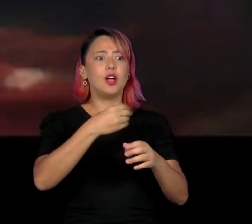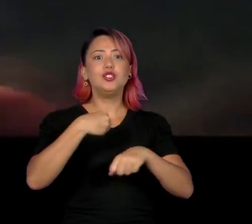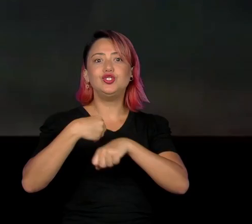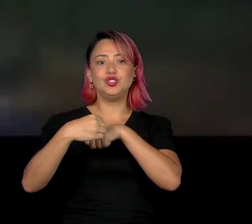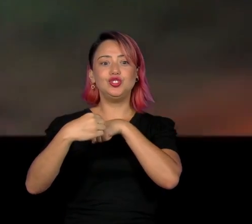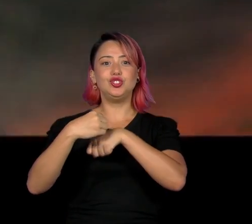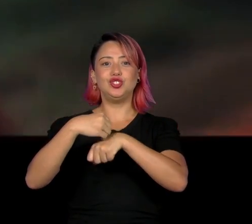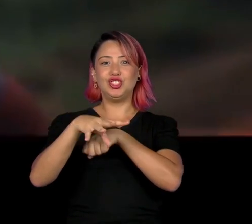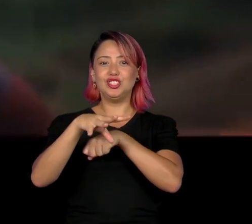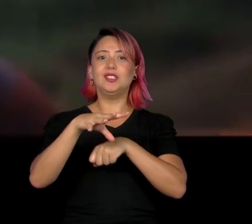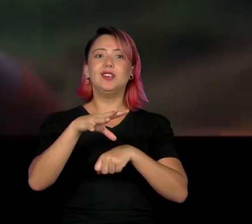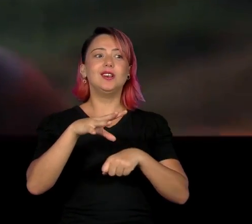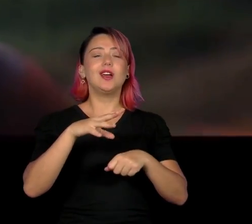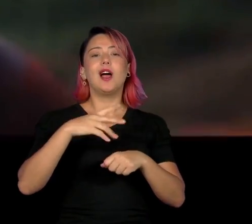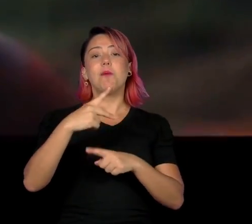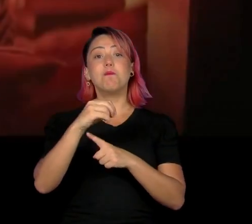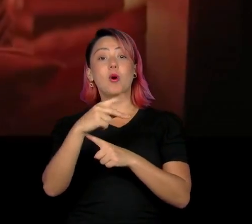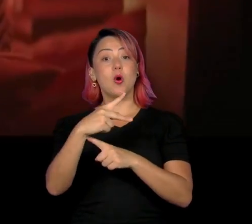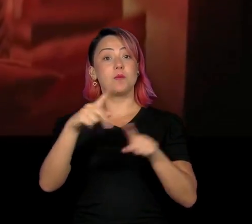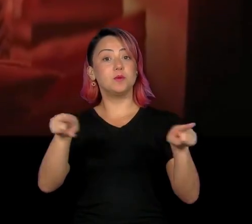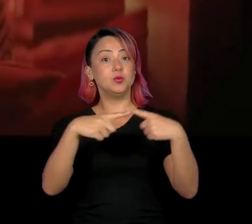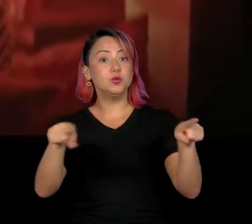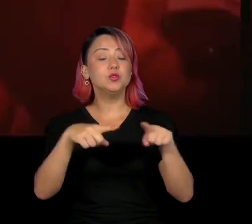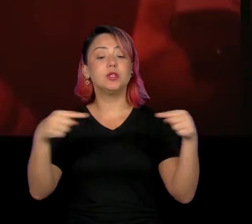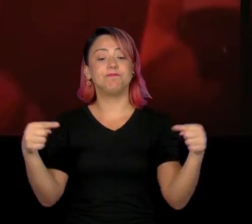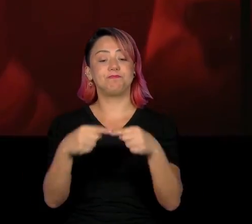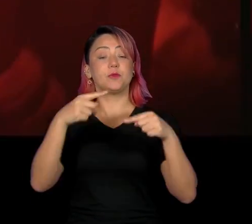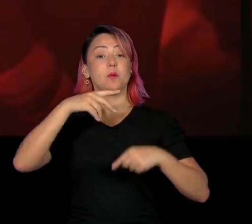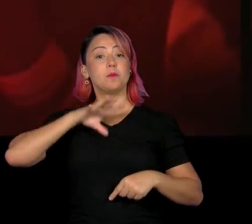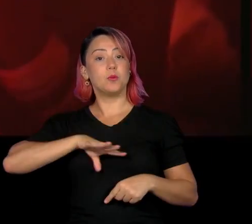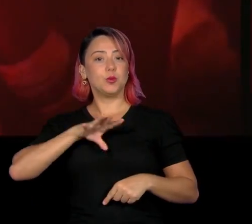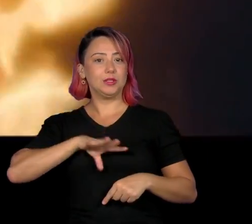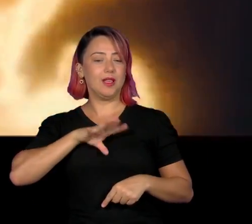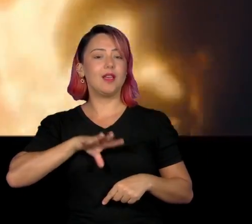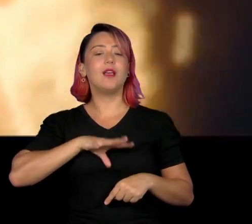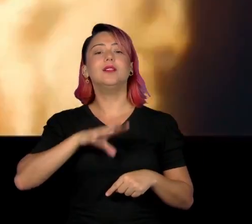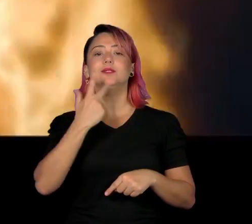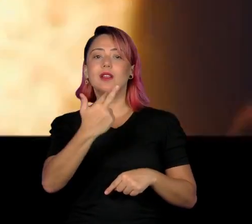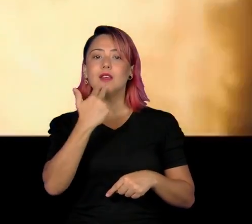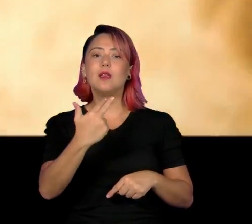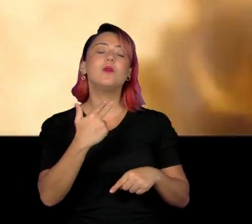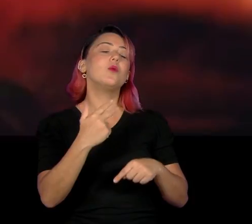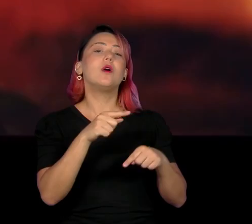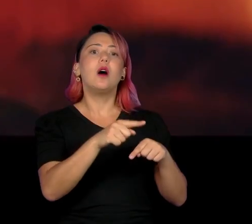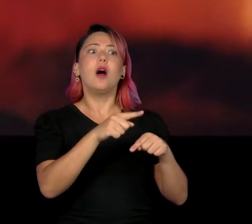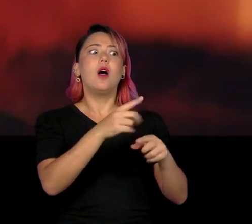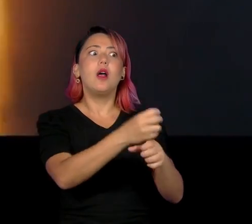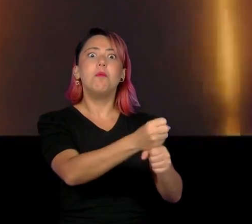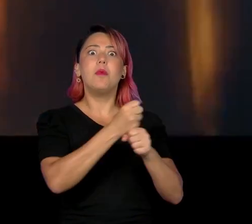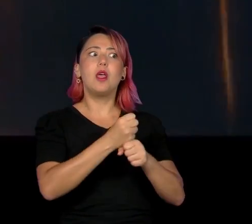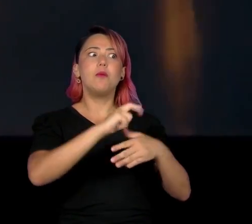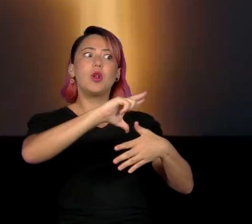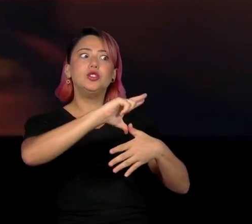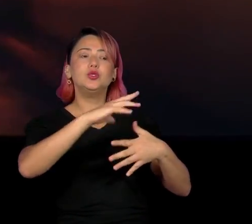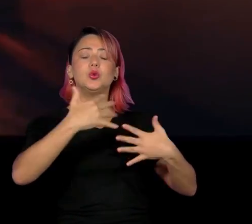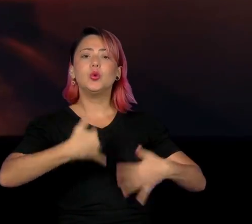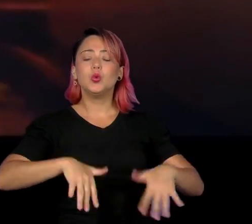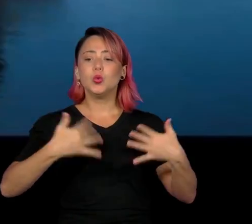álbum de música pop contemporânea em língua portuguesa e melhor canção com Pra Que Me Chamas. Por que